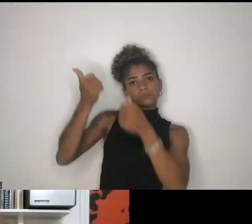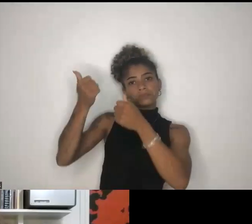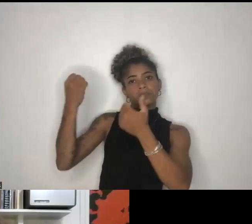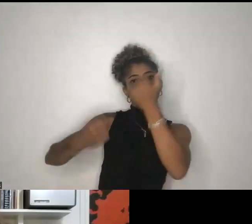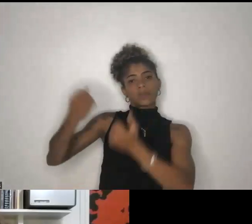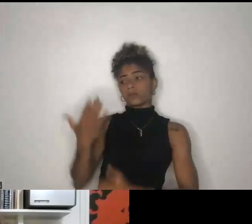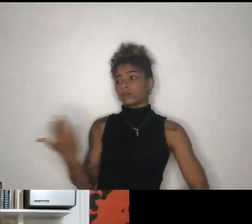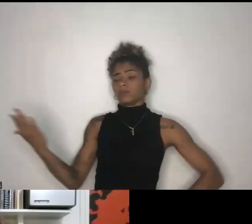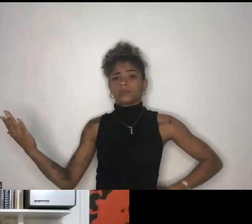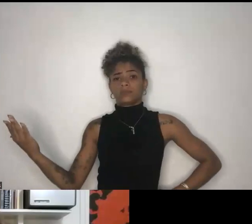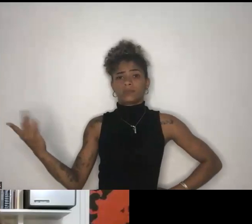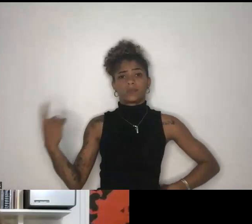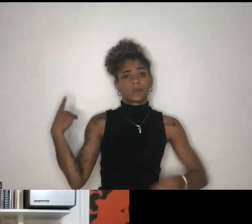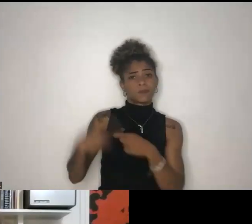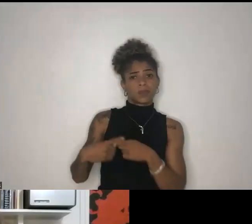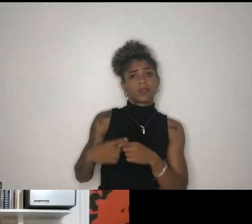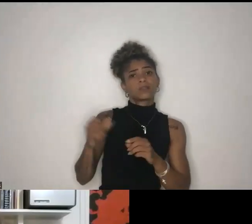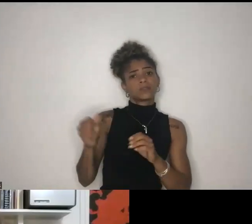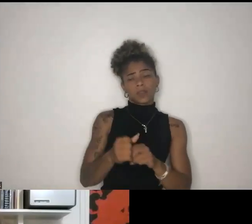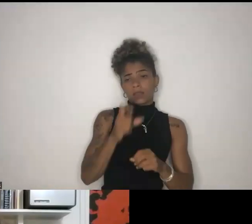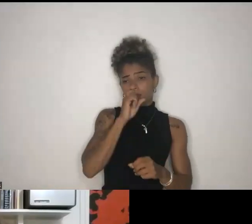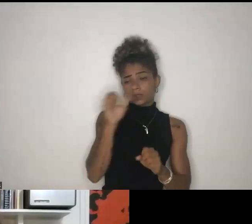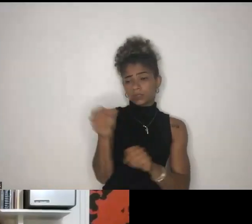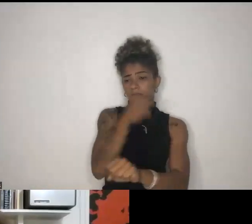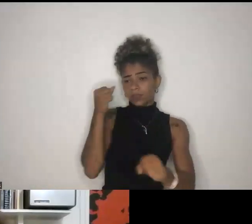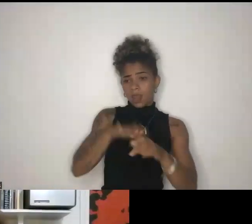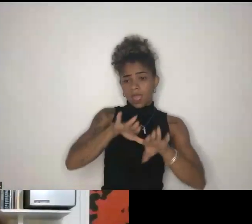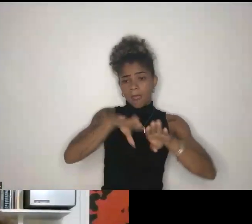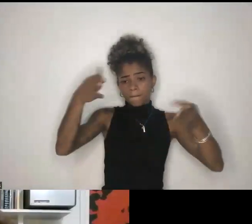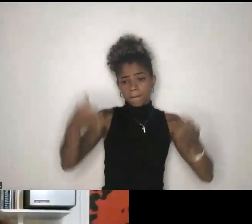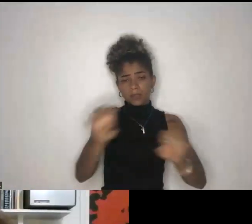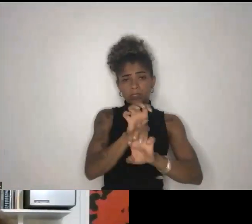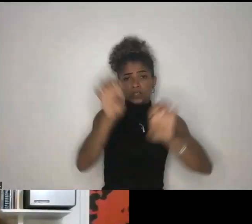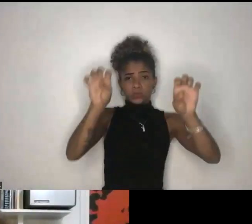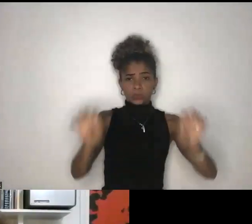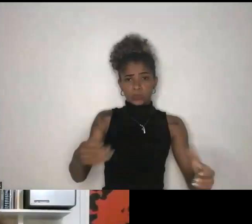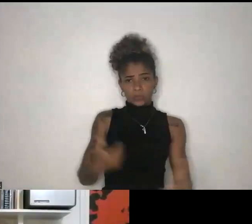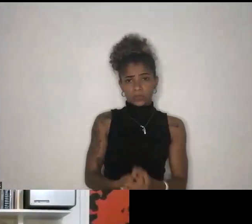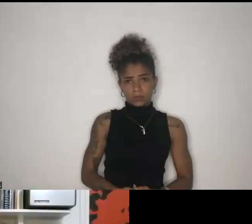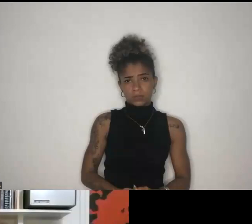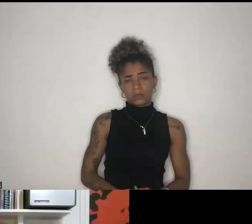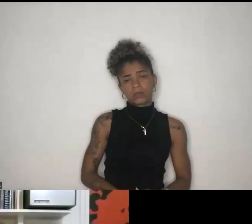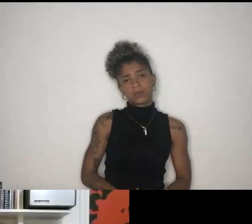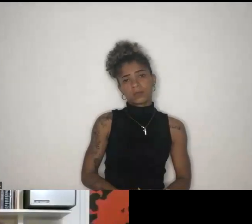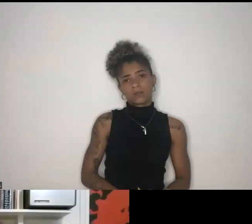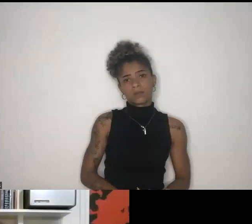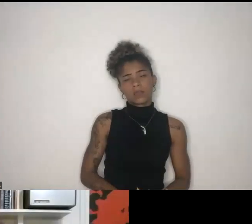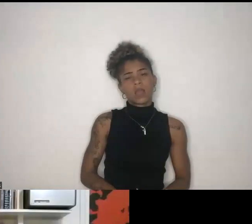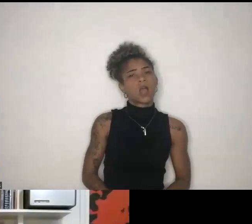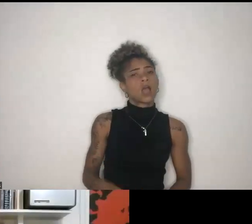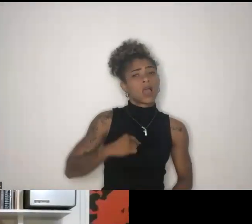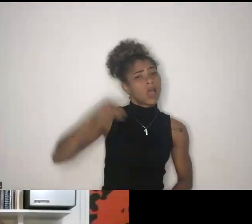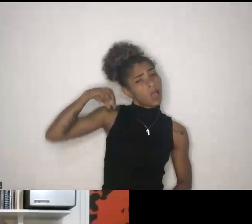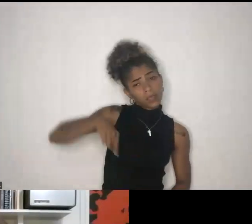lado porque tinha geladeira porque tinha mesa aquela estrutura de tipo cara vamos montar nosso nosso lugar é